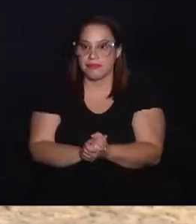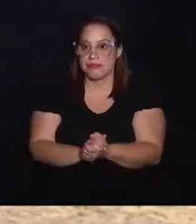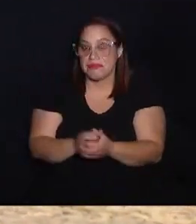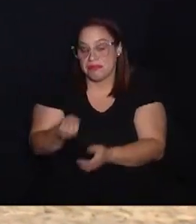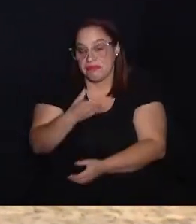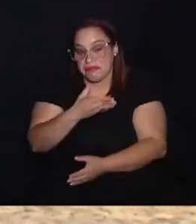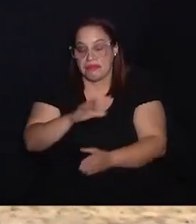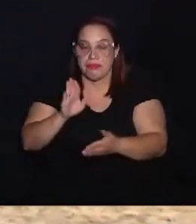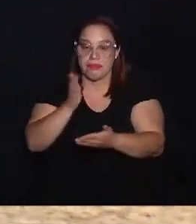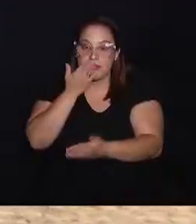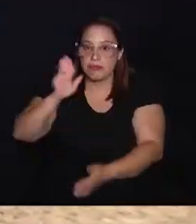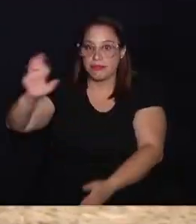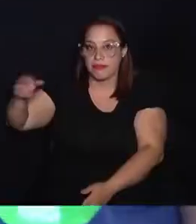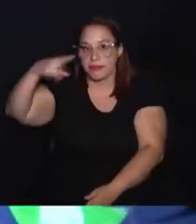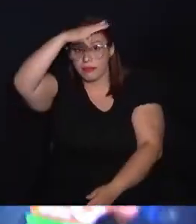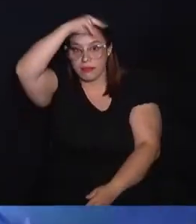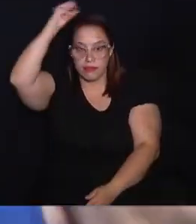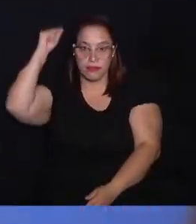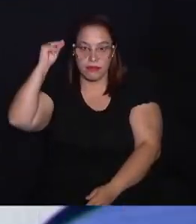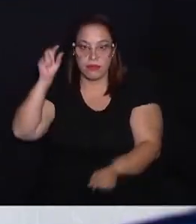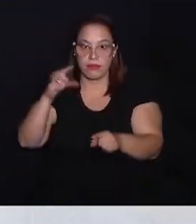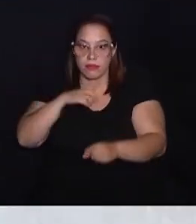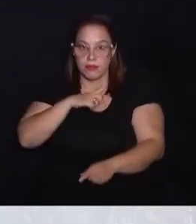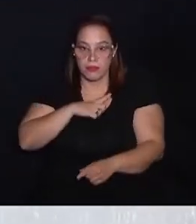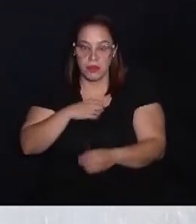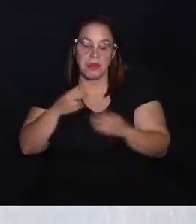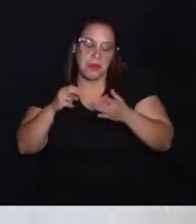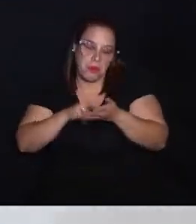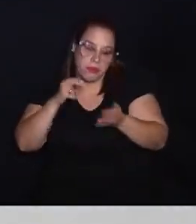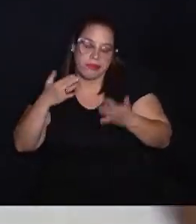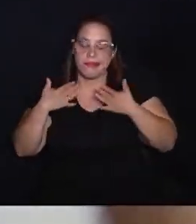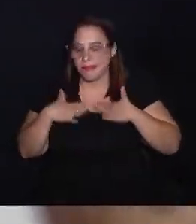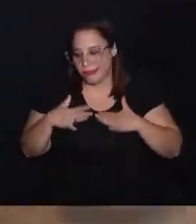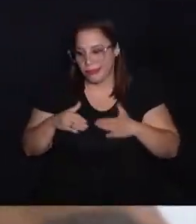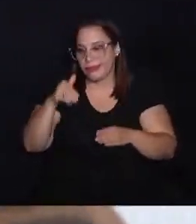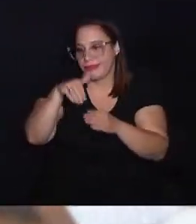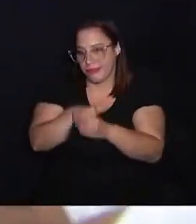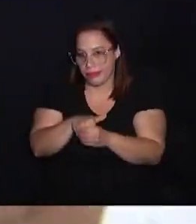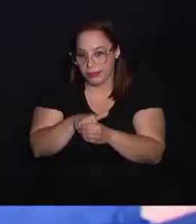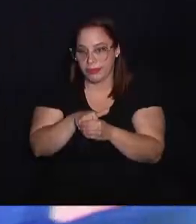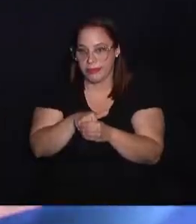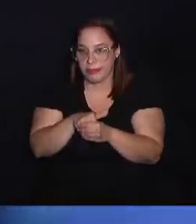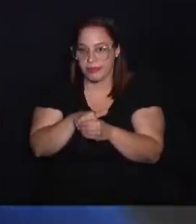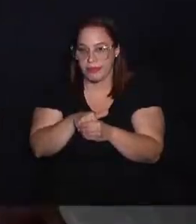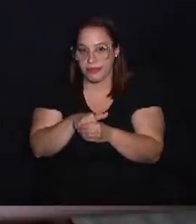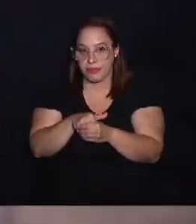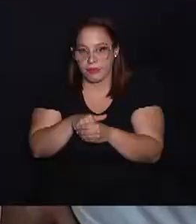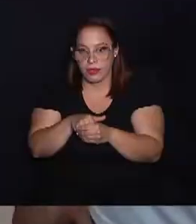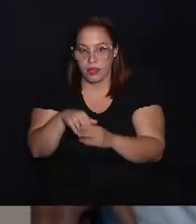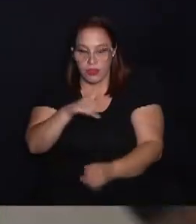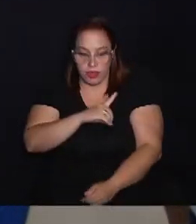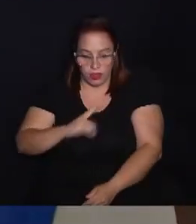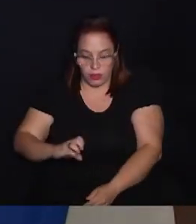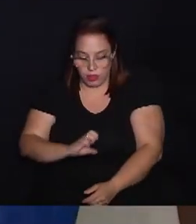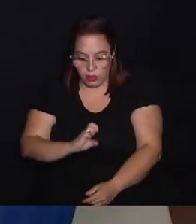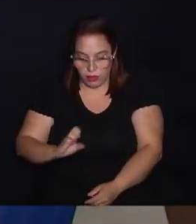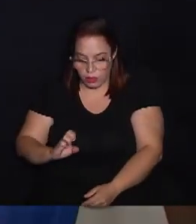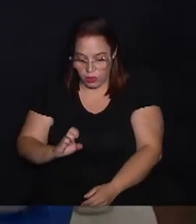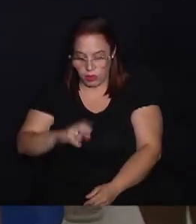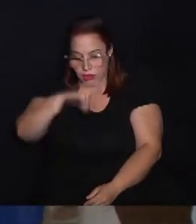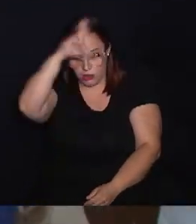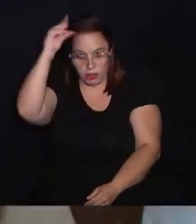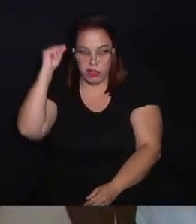Jornal Câmara Notícia hoje especial sobre esta cobertura da TV Câmara Campinas nas eleições. Logo pela